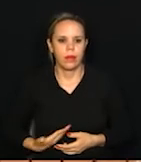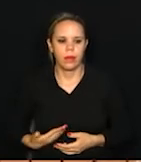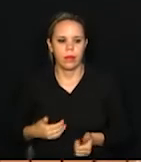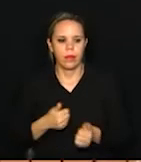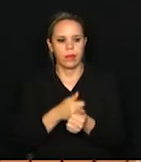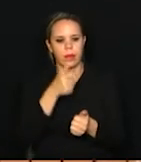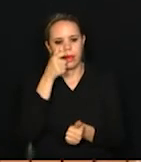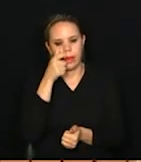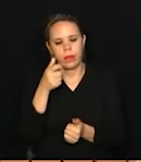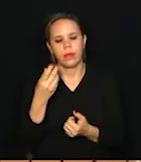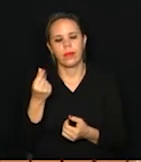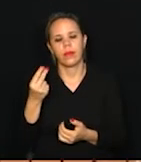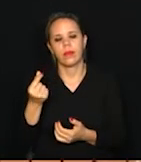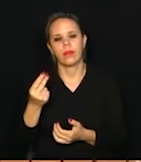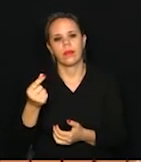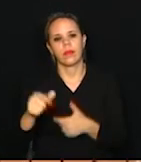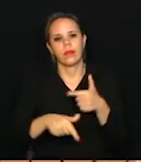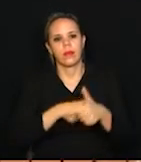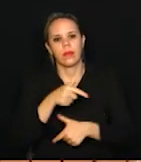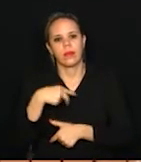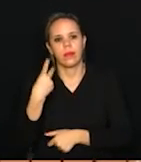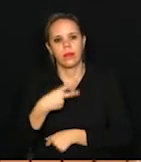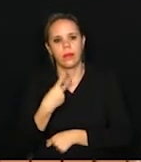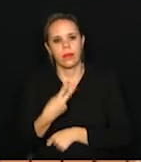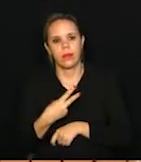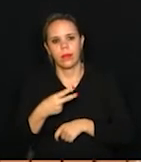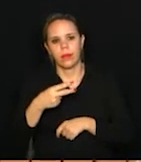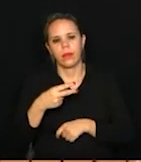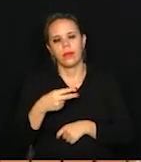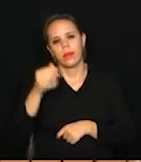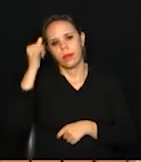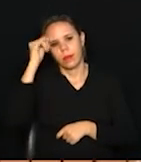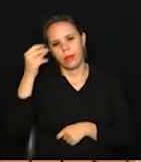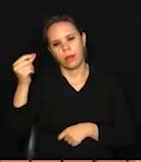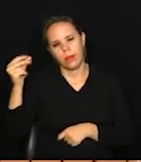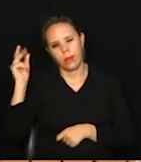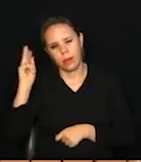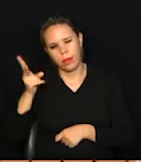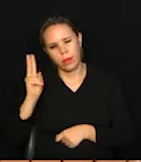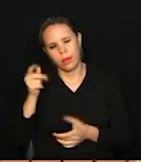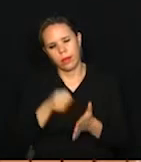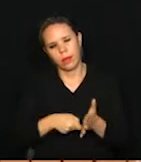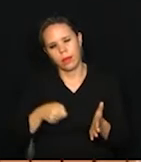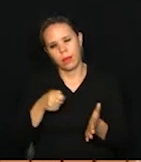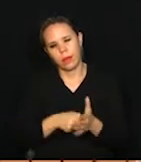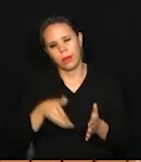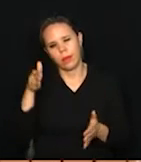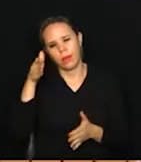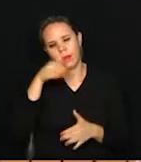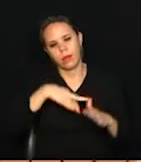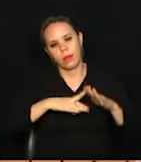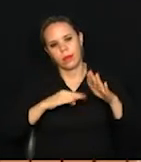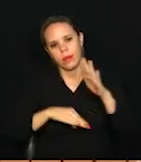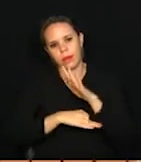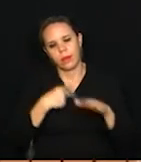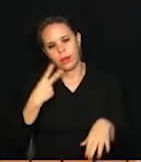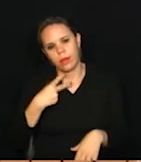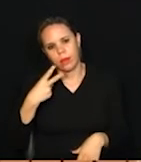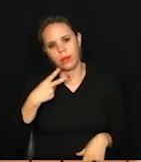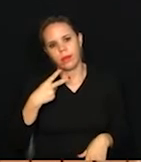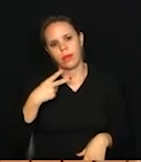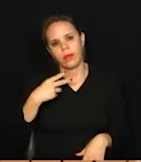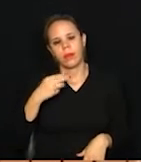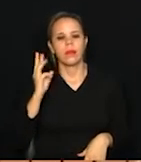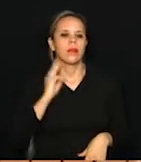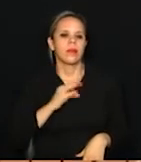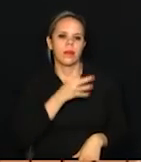acompanho há muito tempo aí o trabalho do vereador Paulo Búfalo, que há muito tempo está aí no Legislativo, o vereador Cecílio também